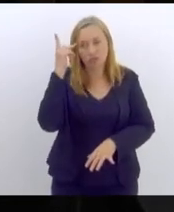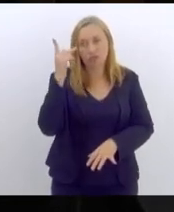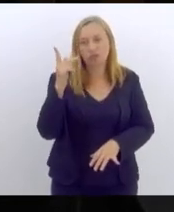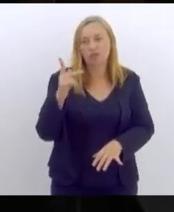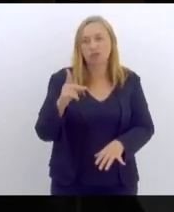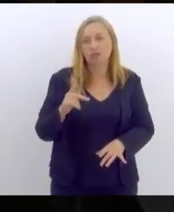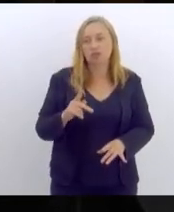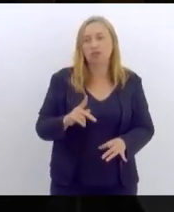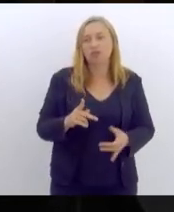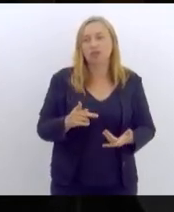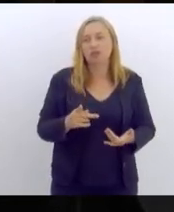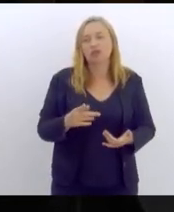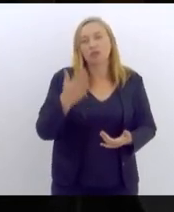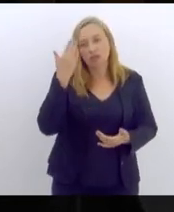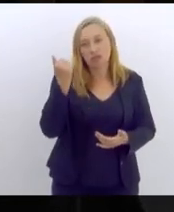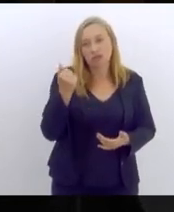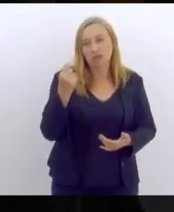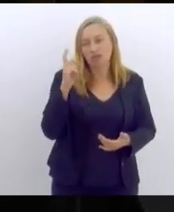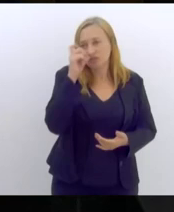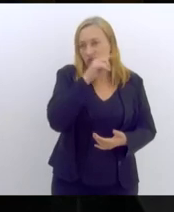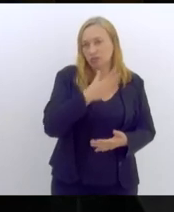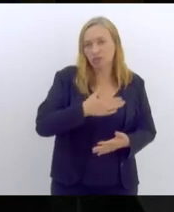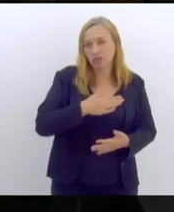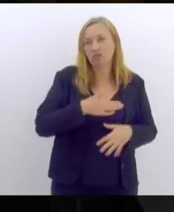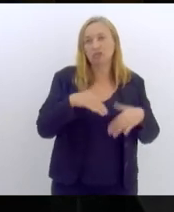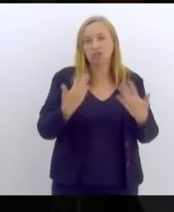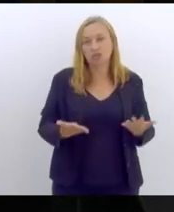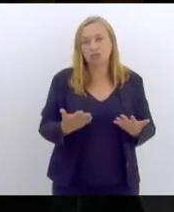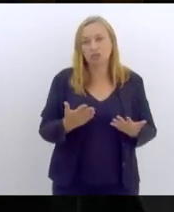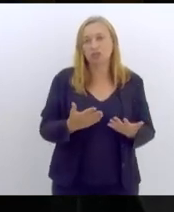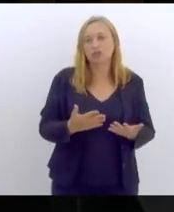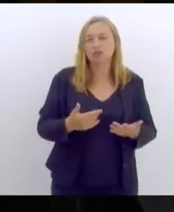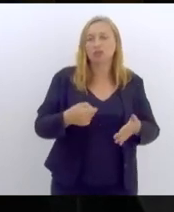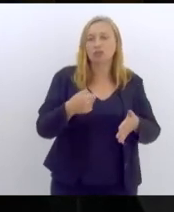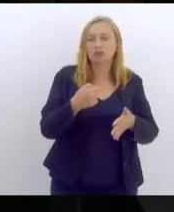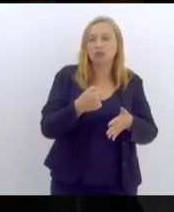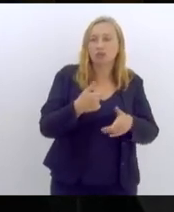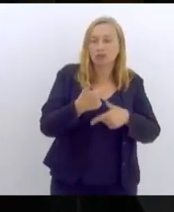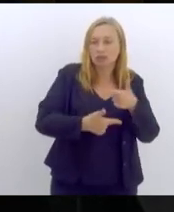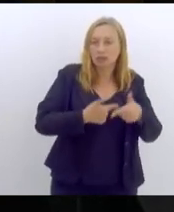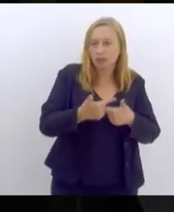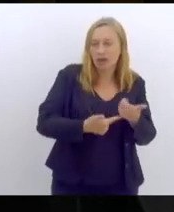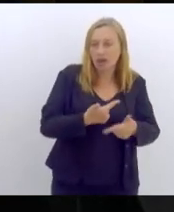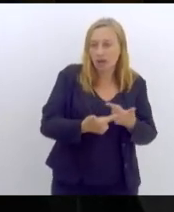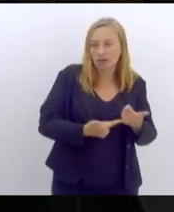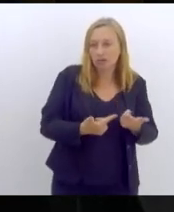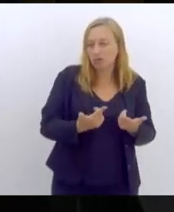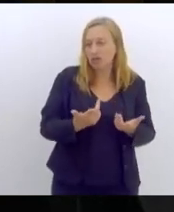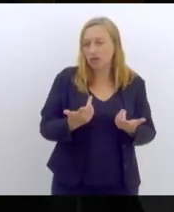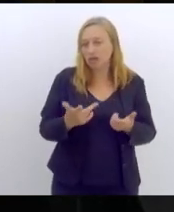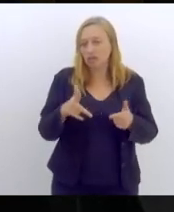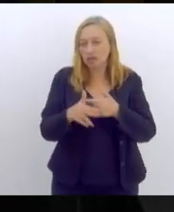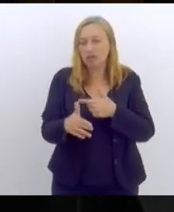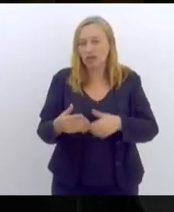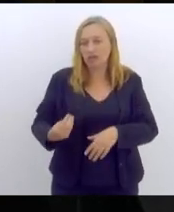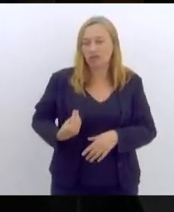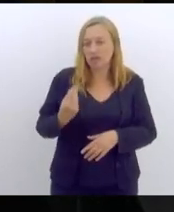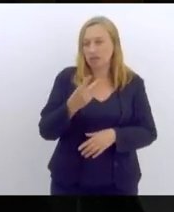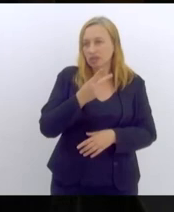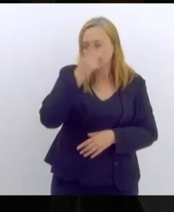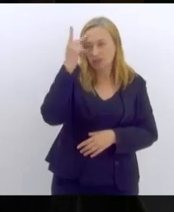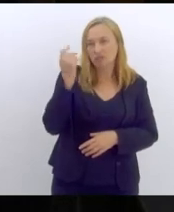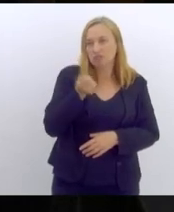a convivência. Eu sei o quanto isso é duro para mim. Então, estou aqui para trabalhar, não estou aqui para atrapalhar a vida de ninguém e também não quero que ninguém atrapalhe a